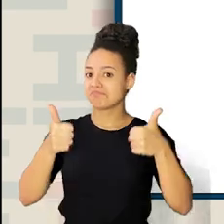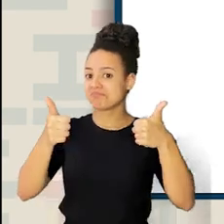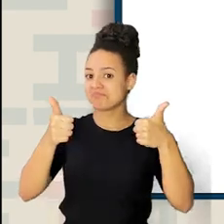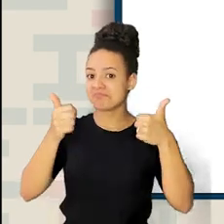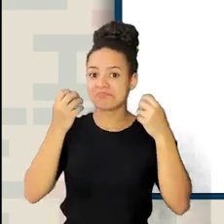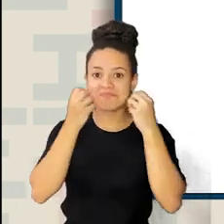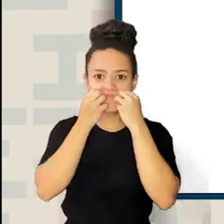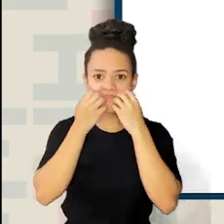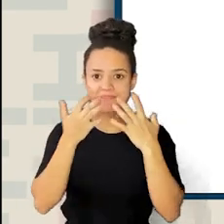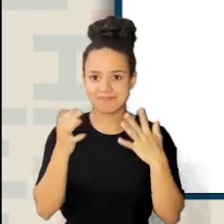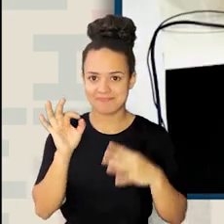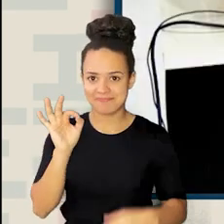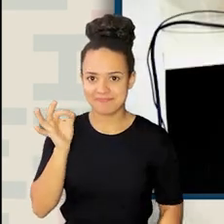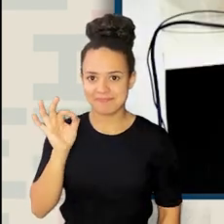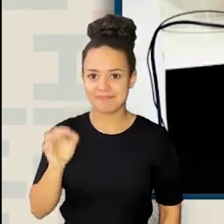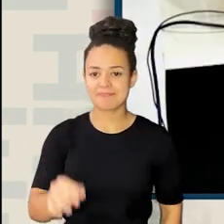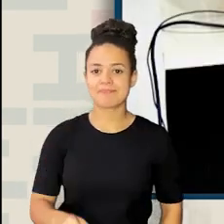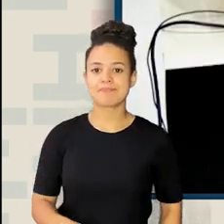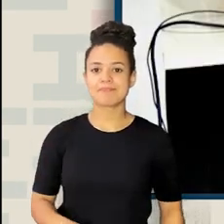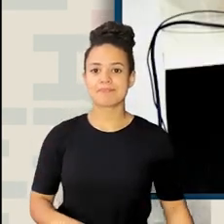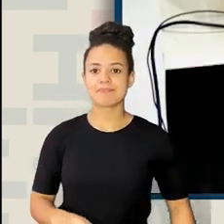Tranquilo, certo?